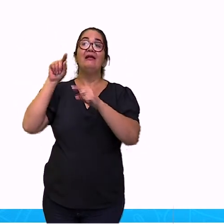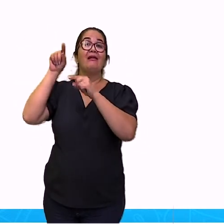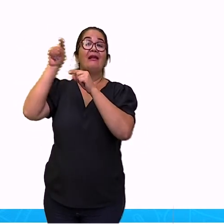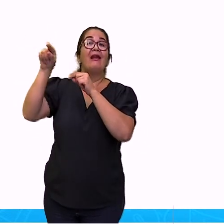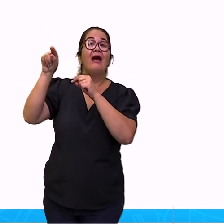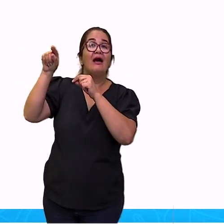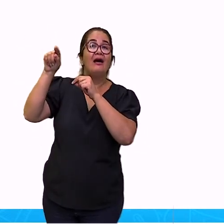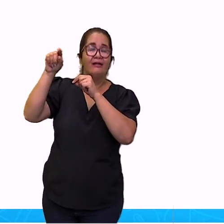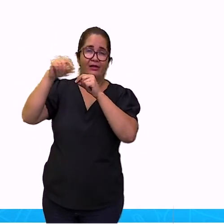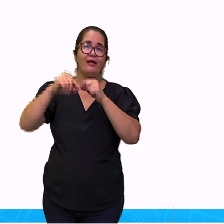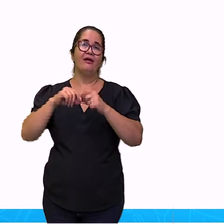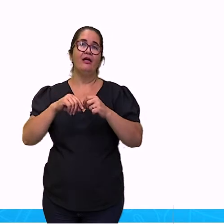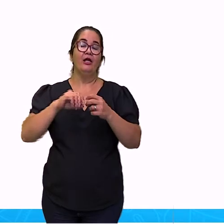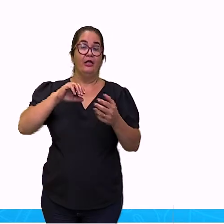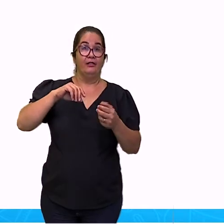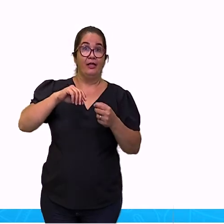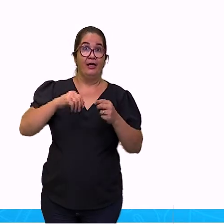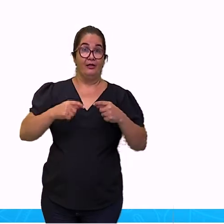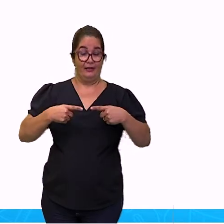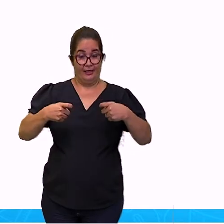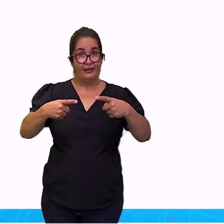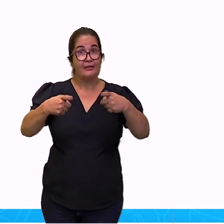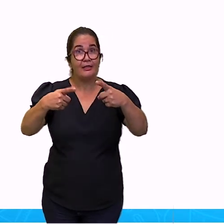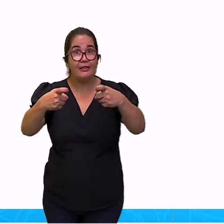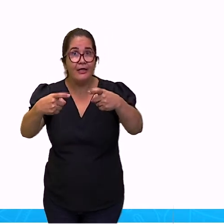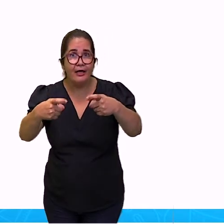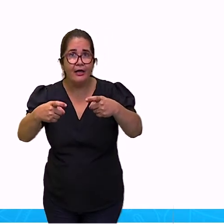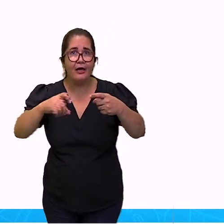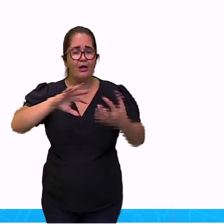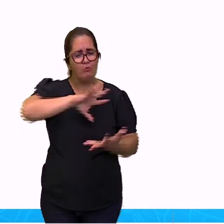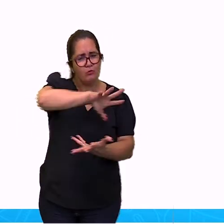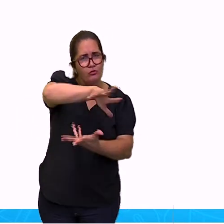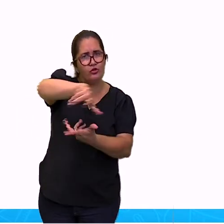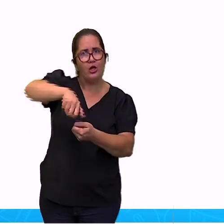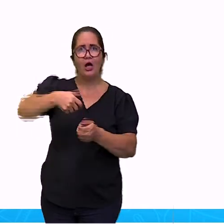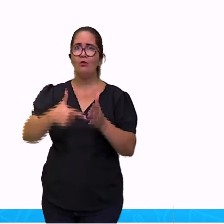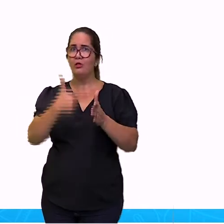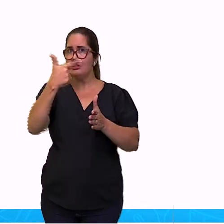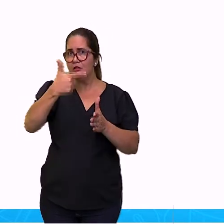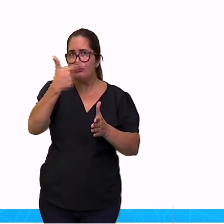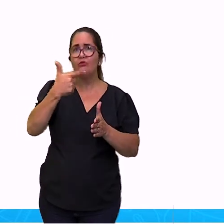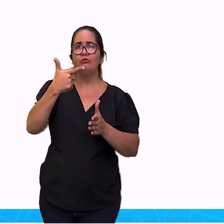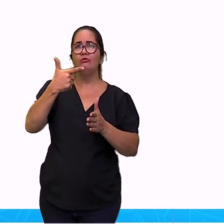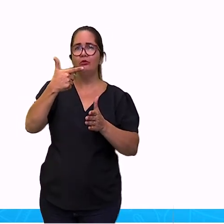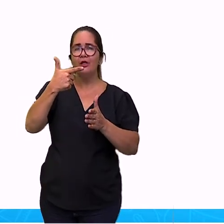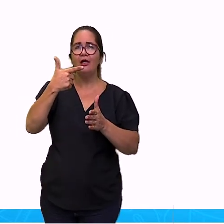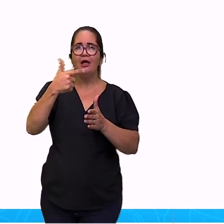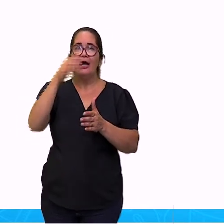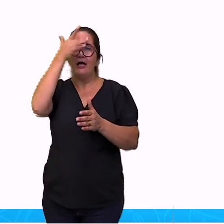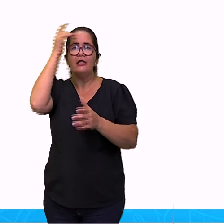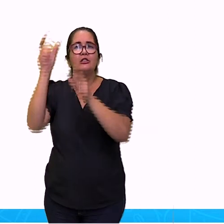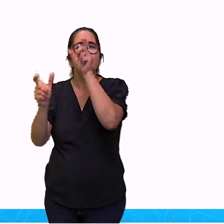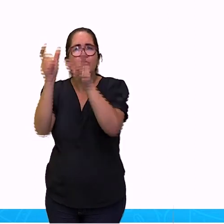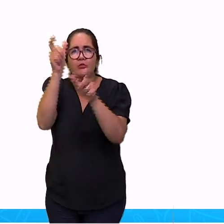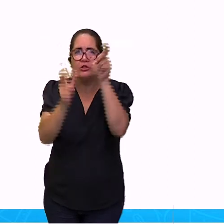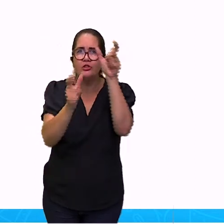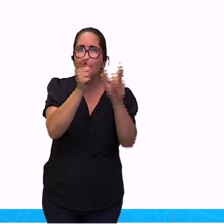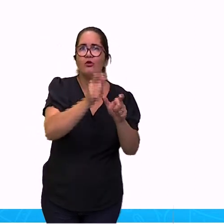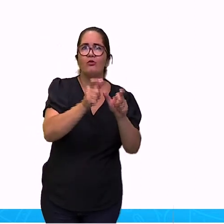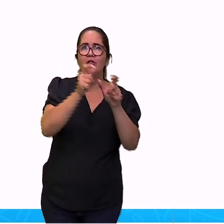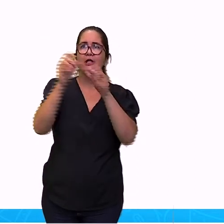Mundial. Quem foram eles? Luiz Arrieta, Maria Duchenes, Maricá Gidali, Nina